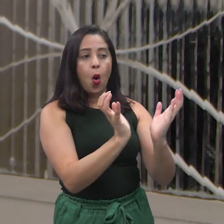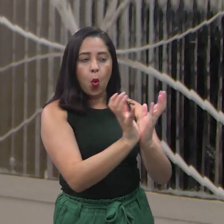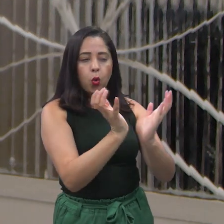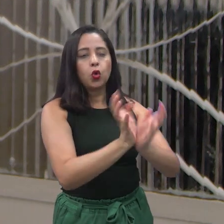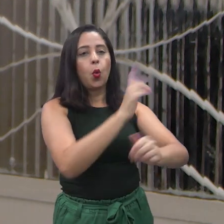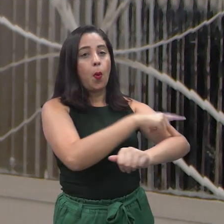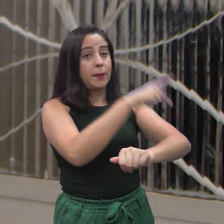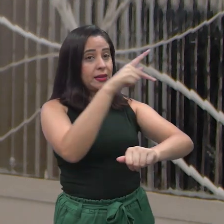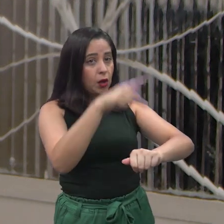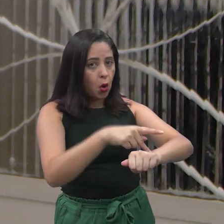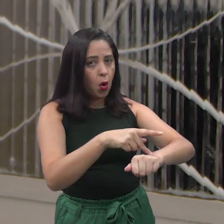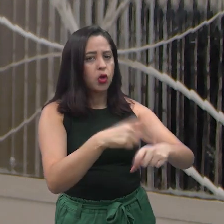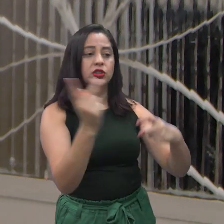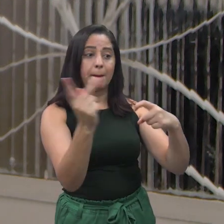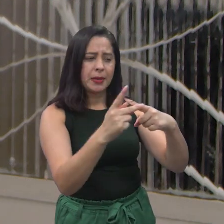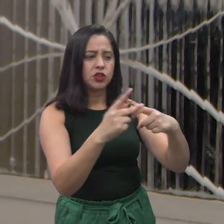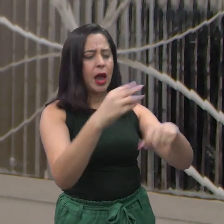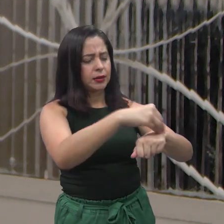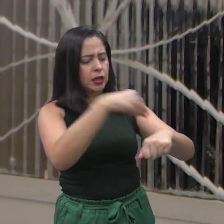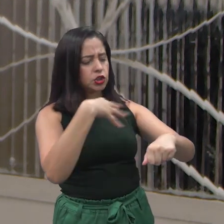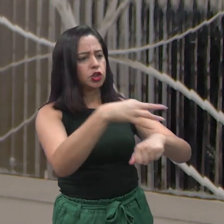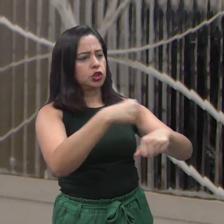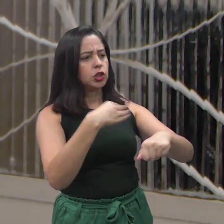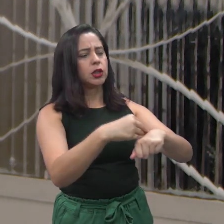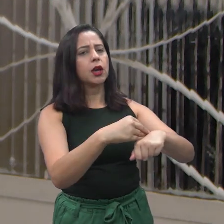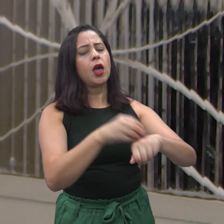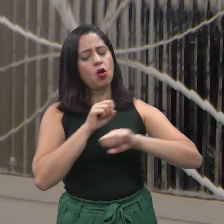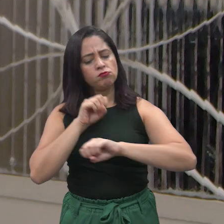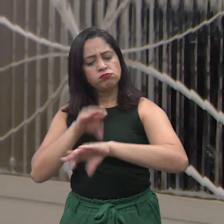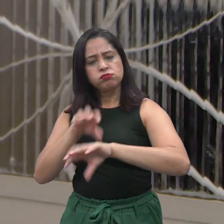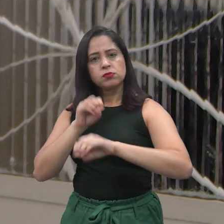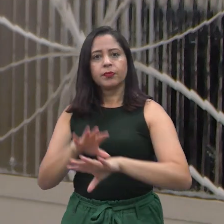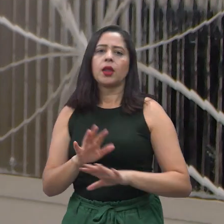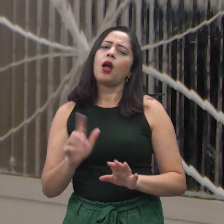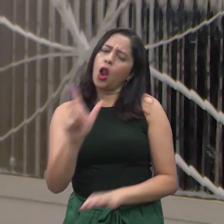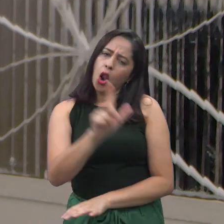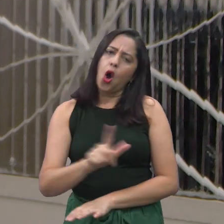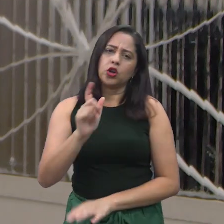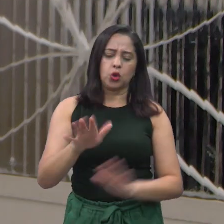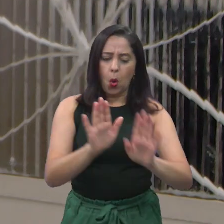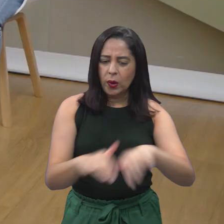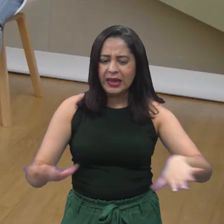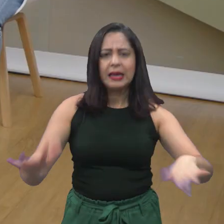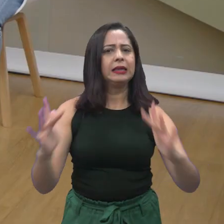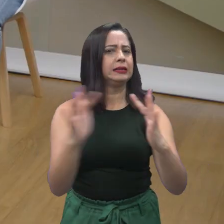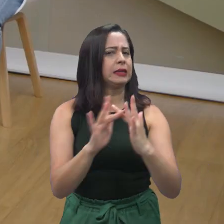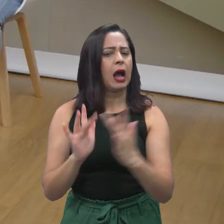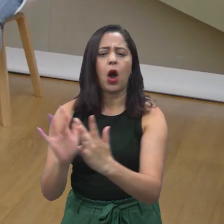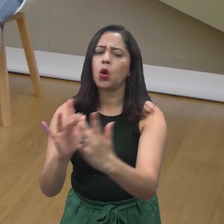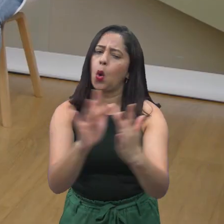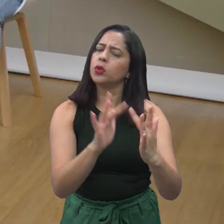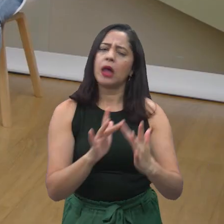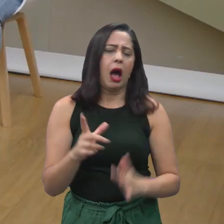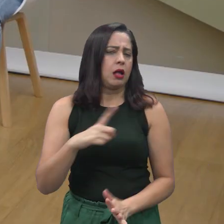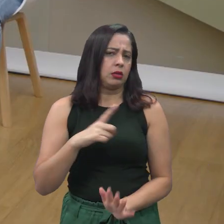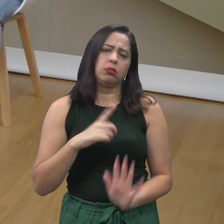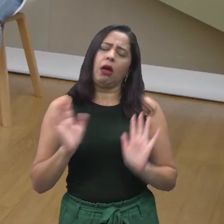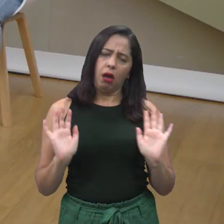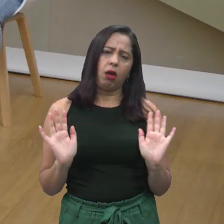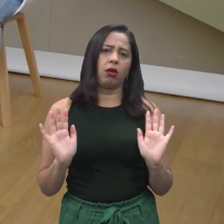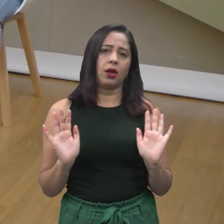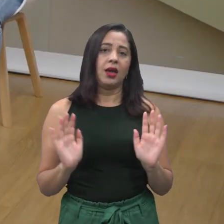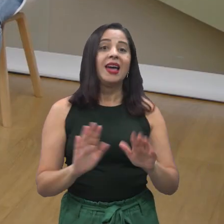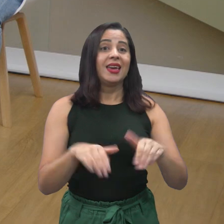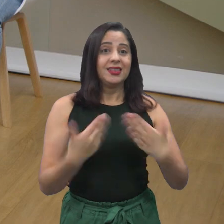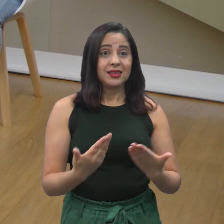da pediatra da escola. Tem jeito, elas vão ter contato com outras crianças, vai ter contato com agente contaminante, então a gente precisa preparar para eles estarem